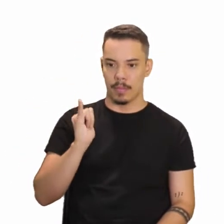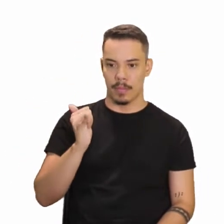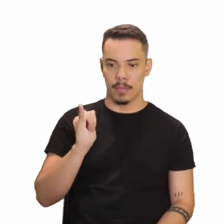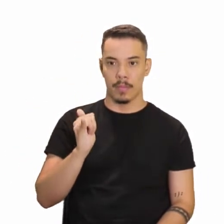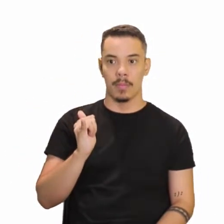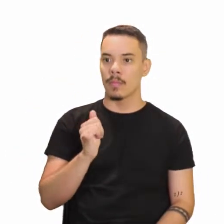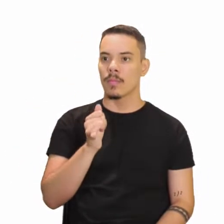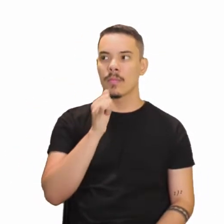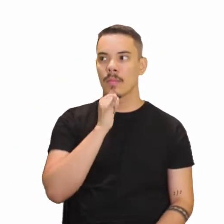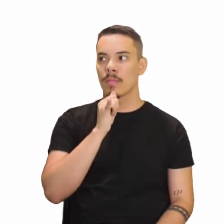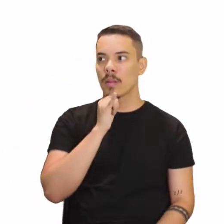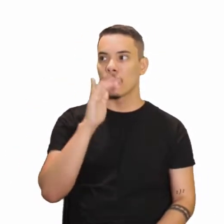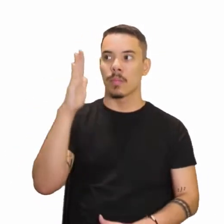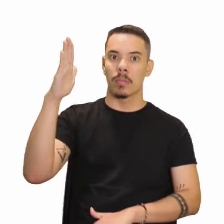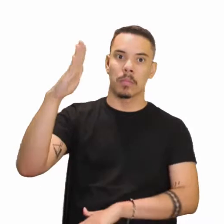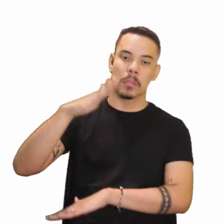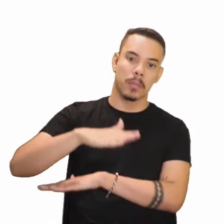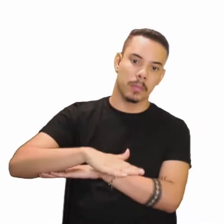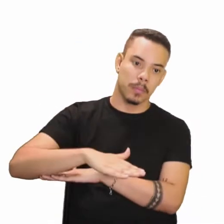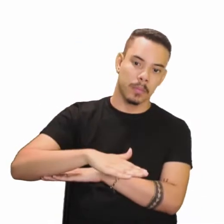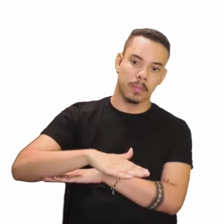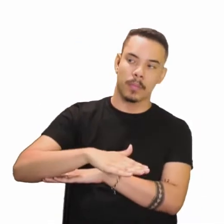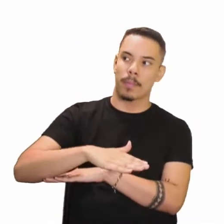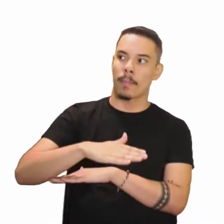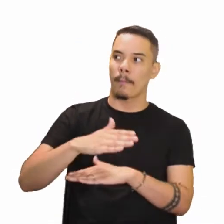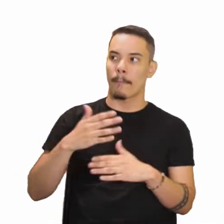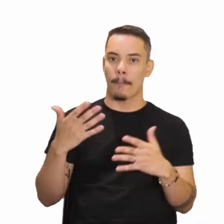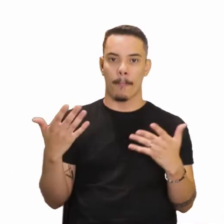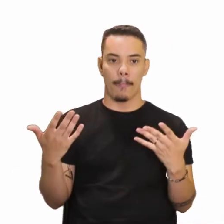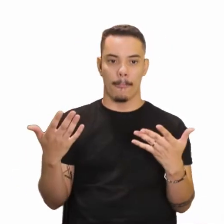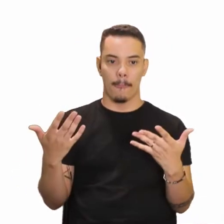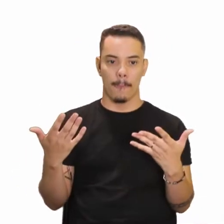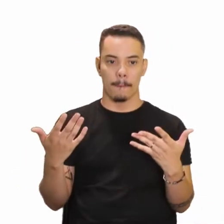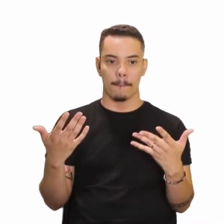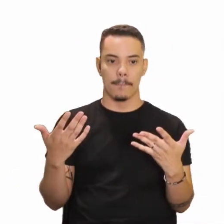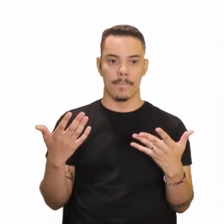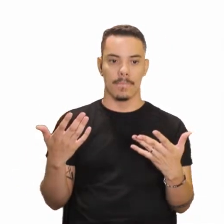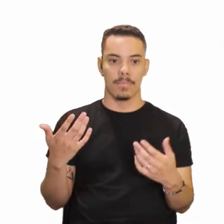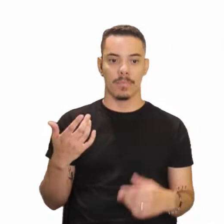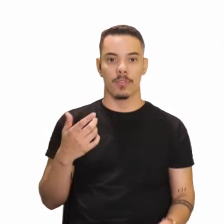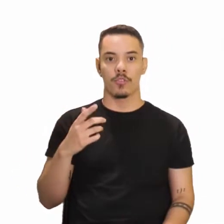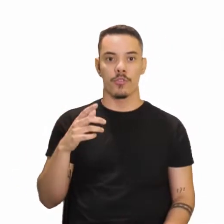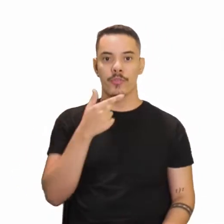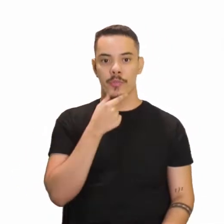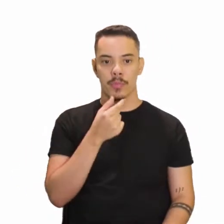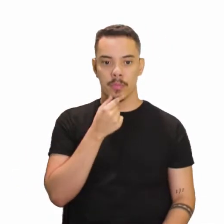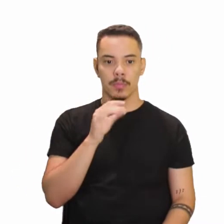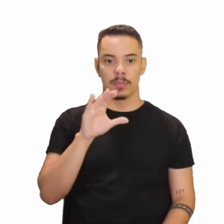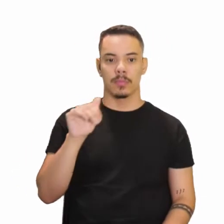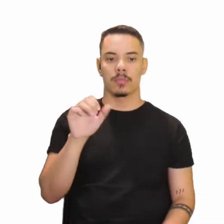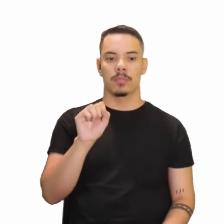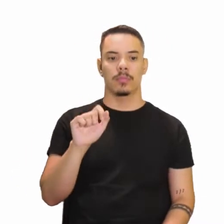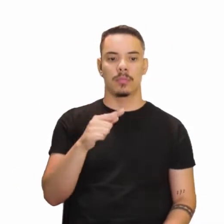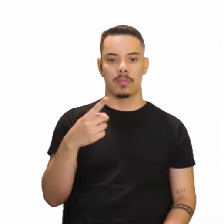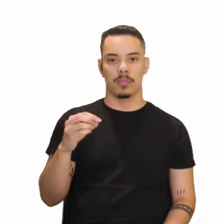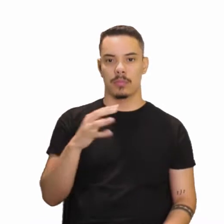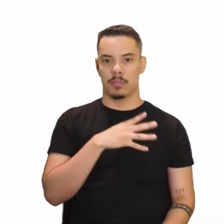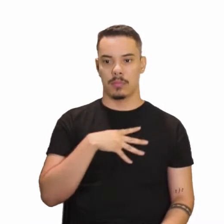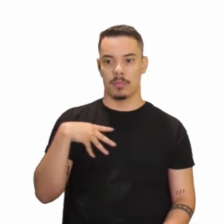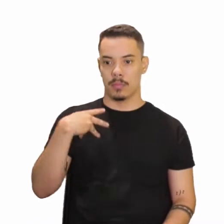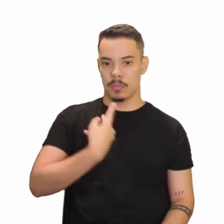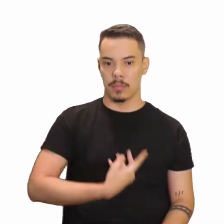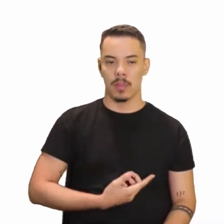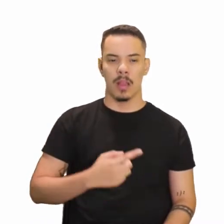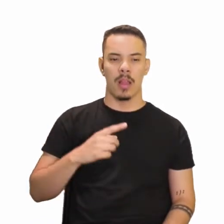numa tarde é Cascão machuca o seu